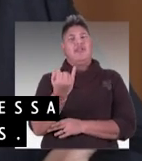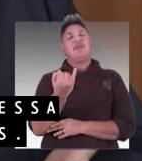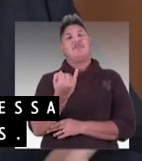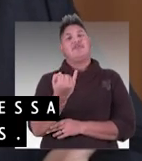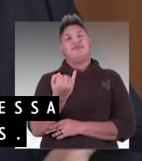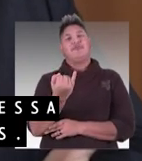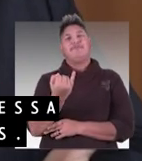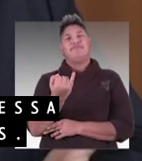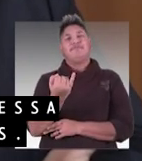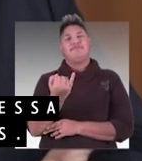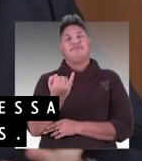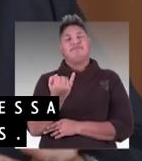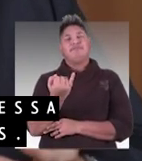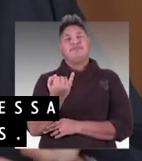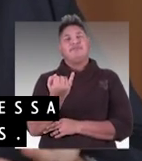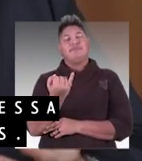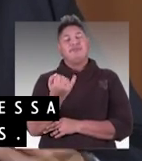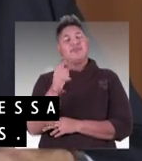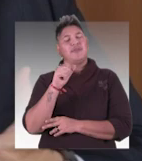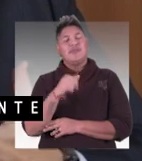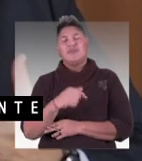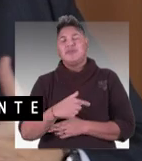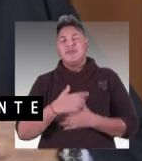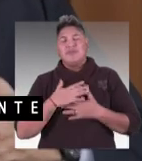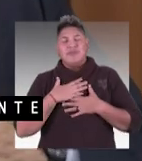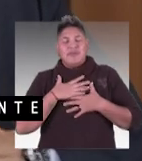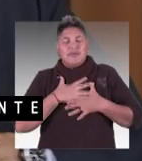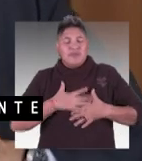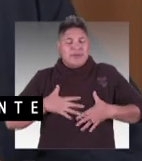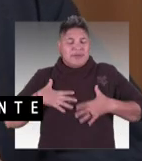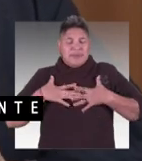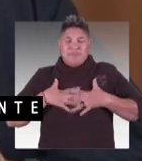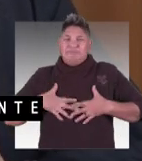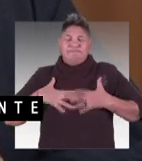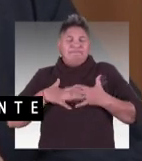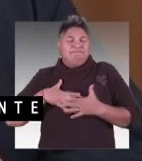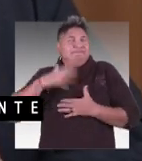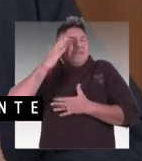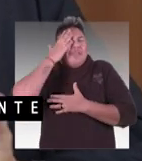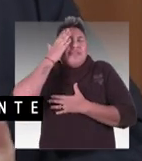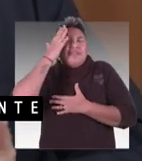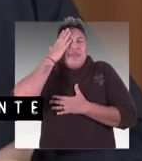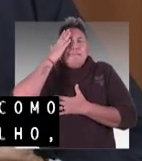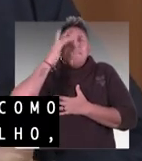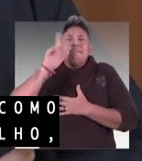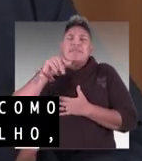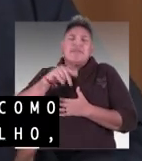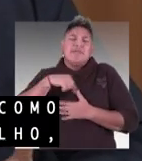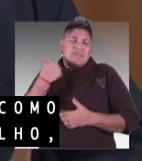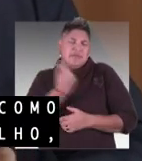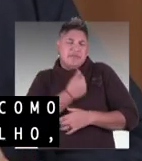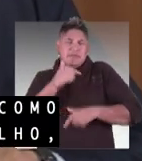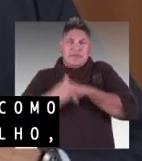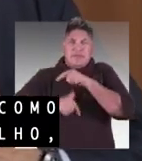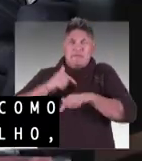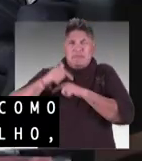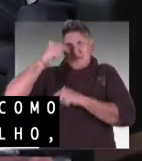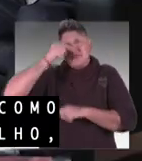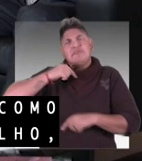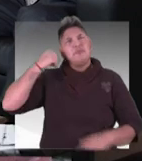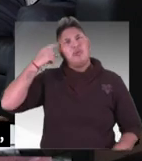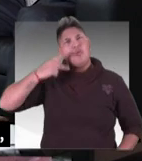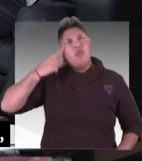eles. E é muito gratificante você saber que no nosso trabalho, como procurador, o